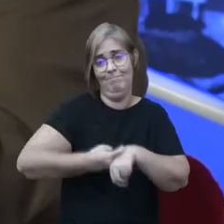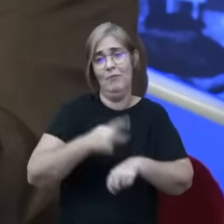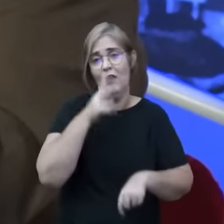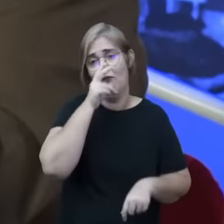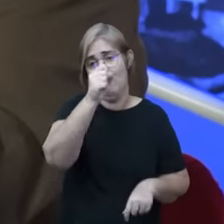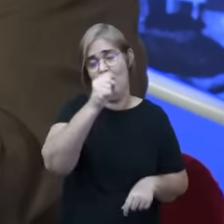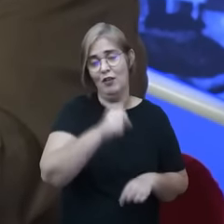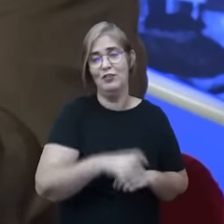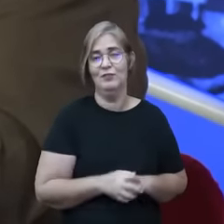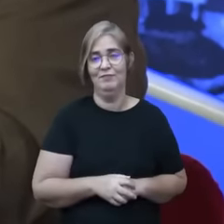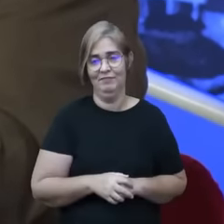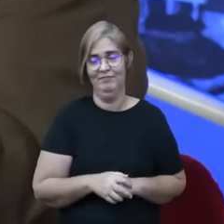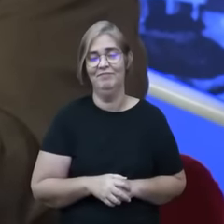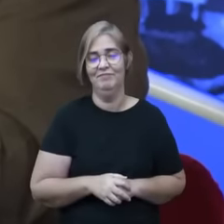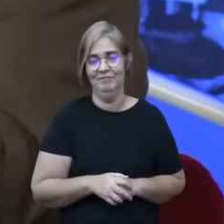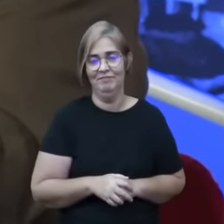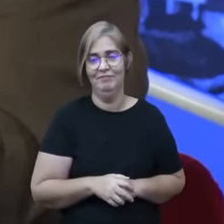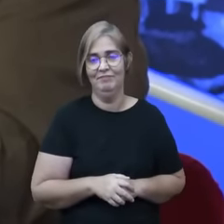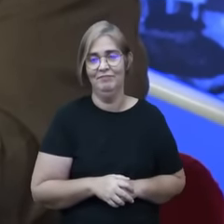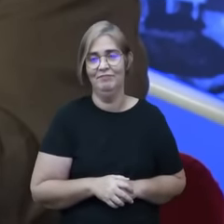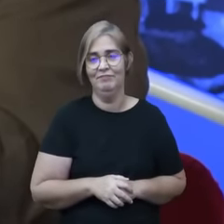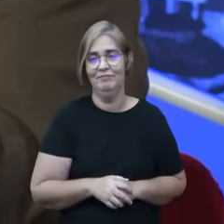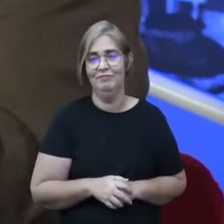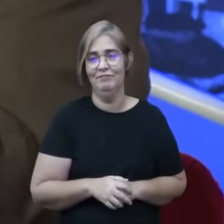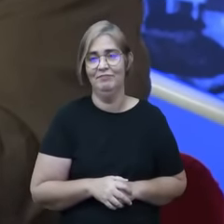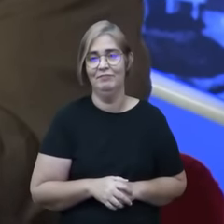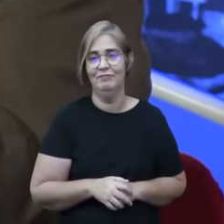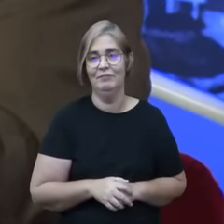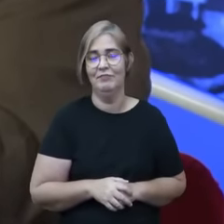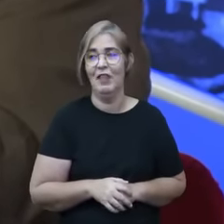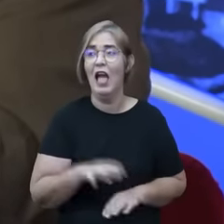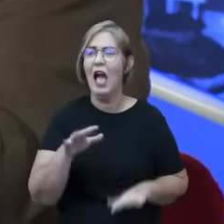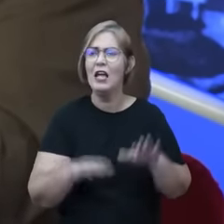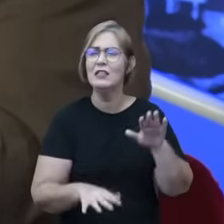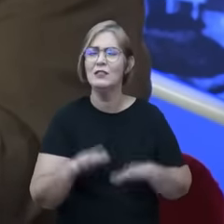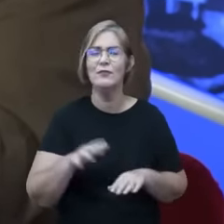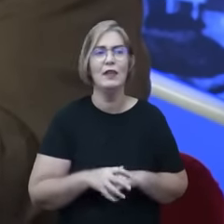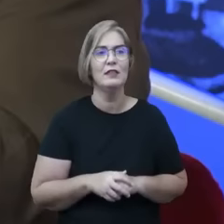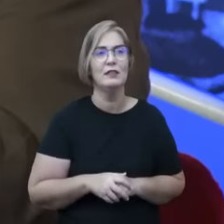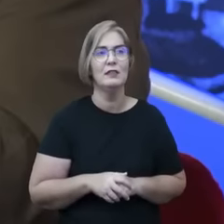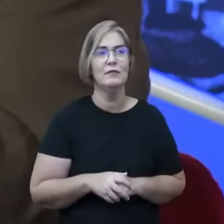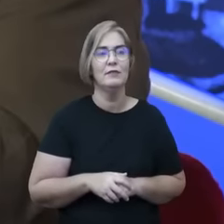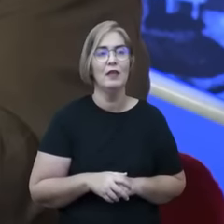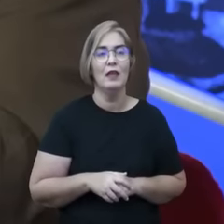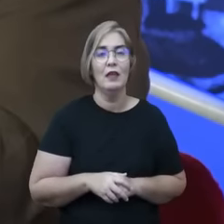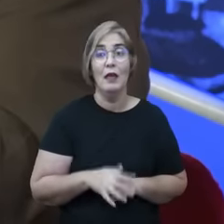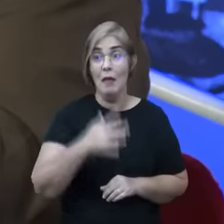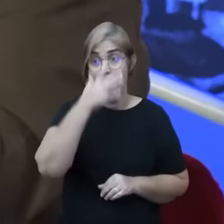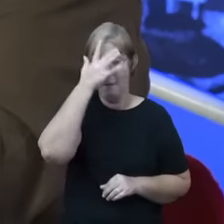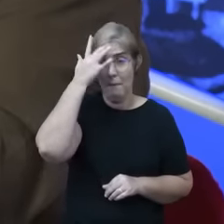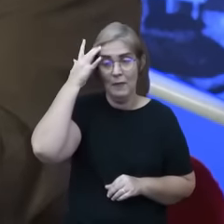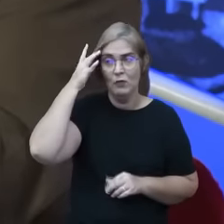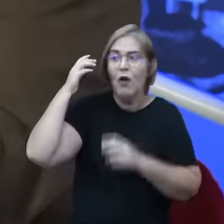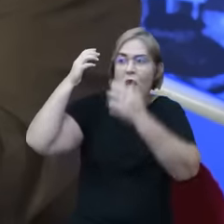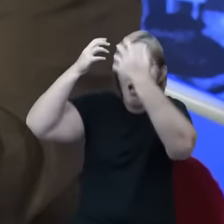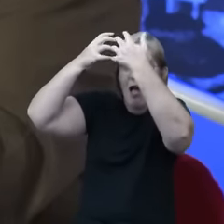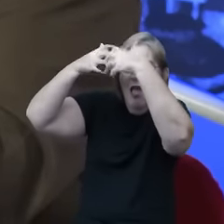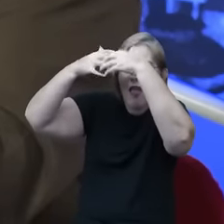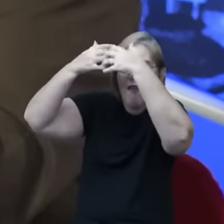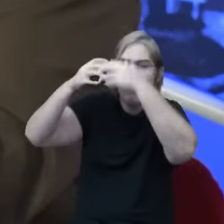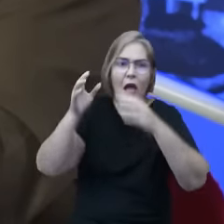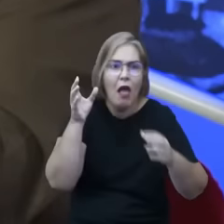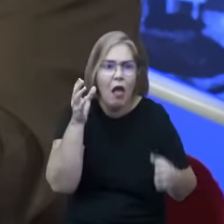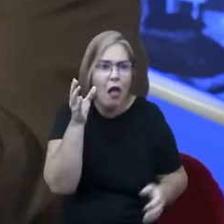implica na necessidade do exercício da razão. E isso não eh depende de outro